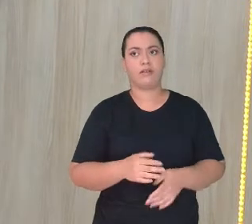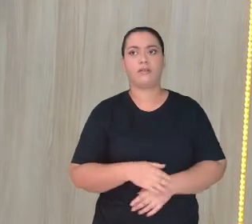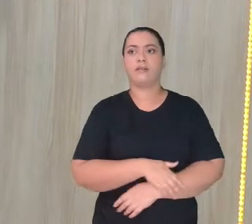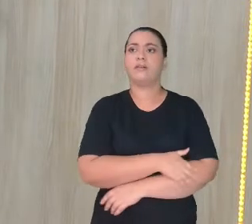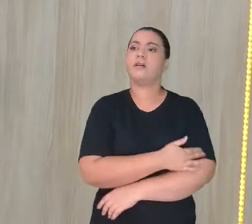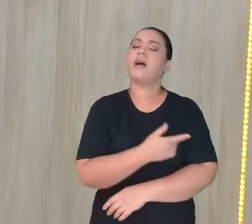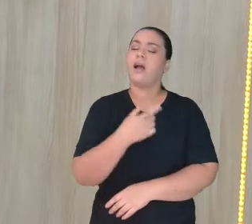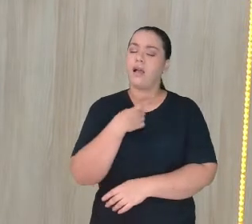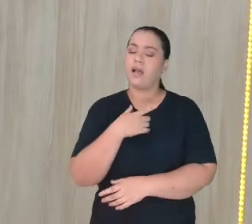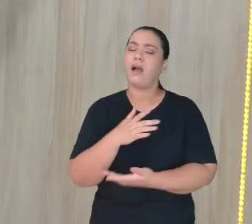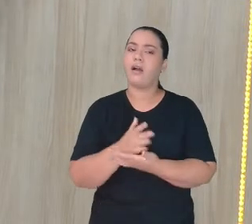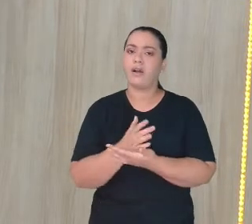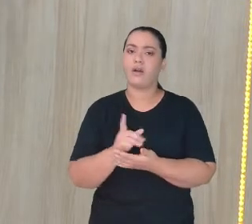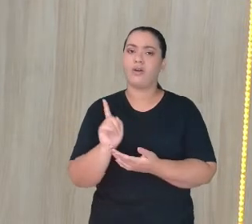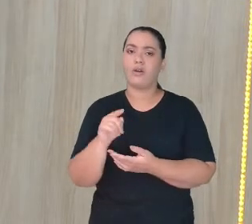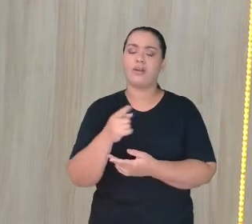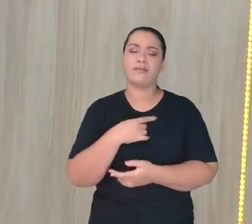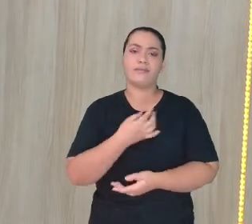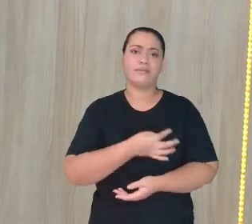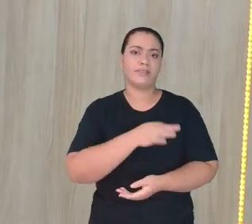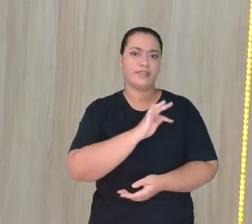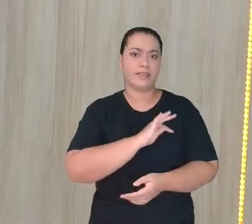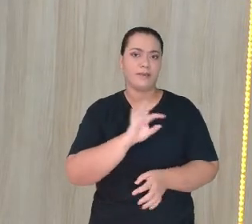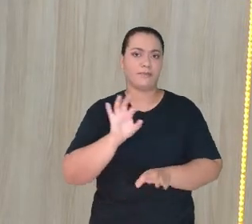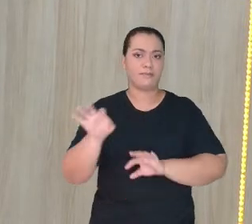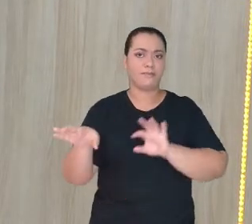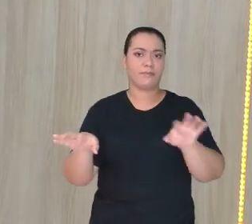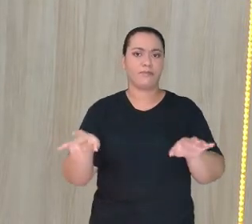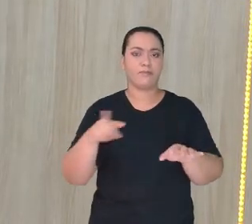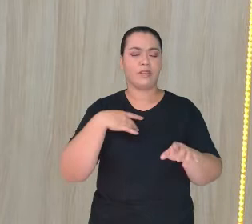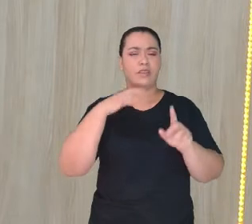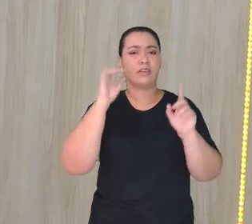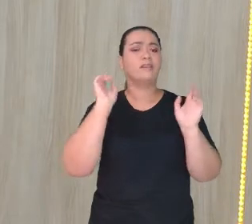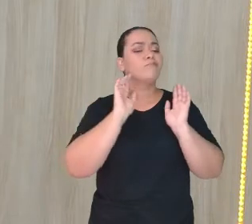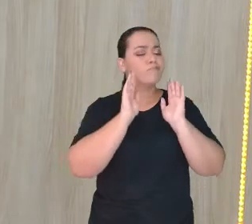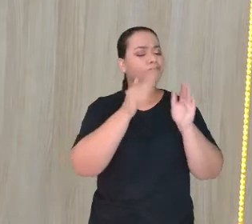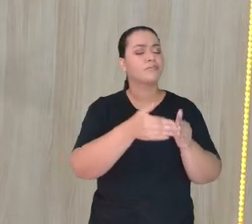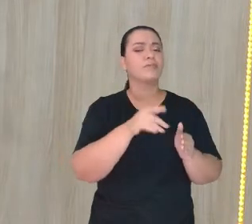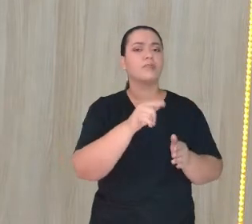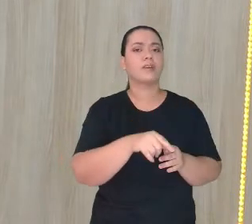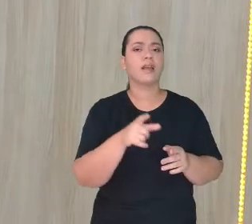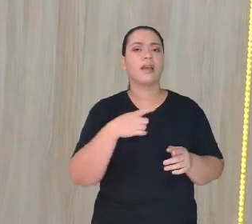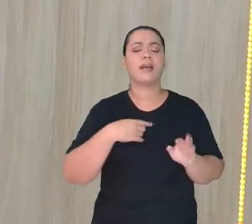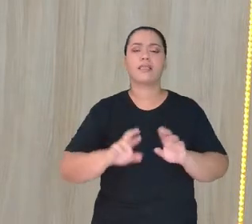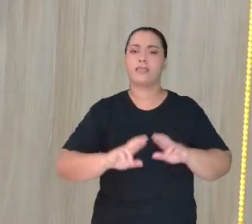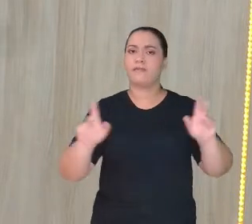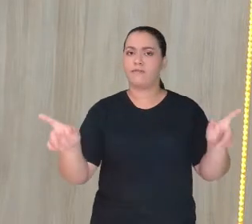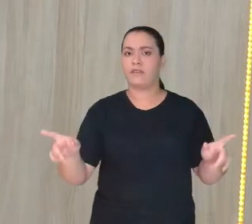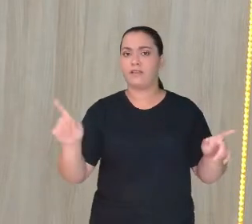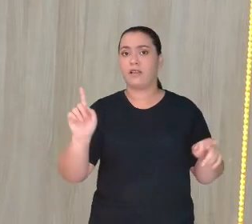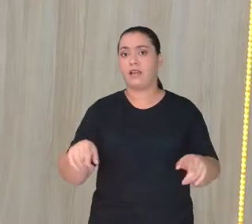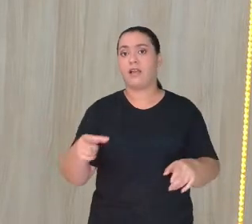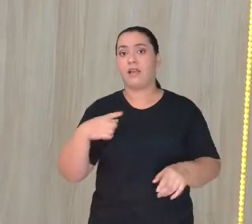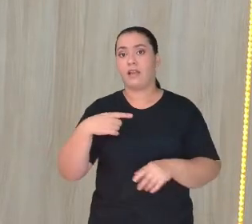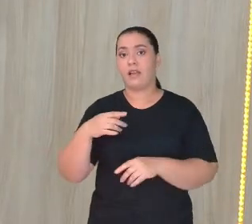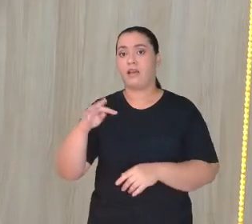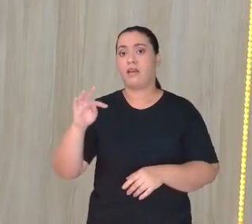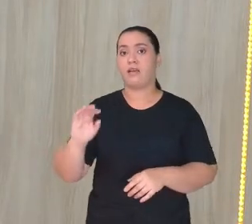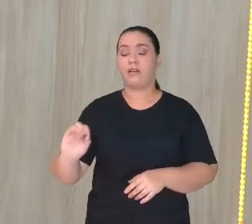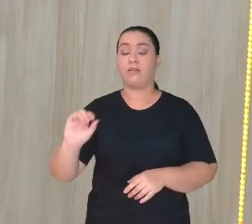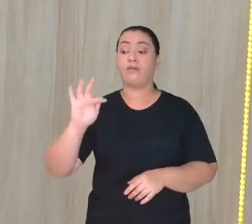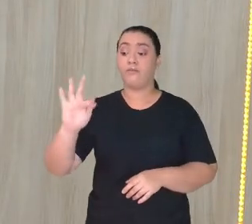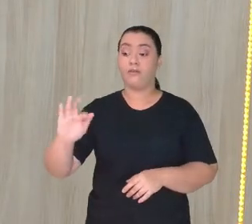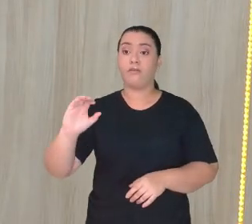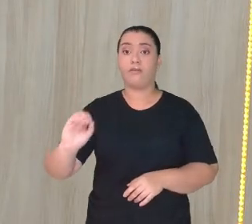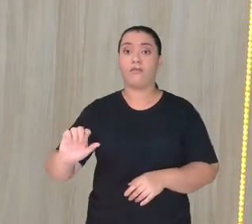Essas questões técnicas, essas questões muito específicas que fazem com que a gente diferencie o folder do panfleto, o